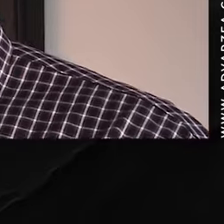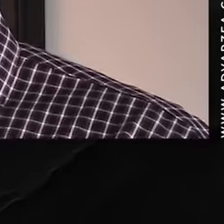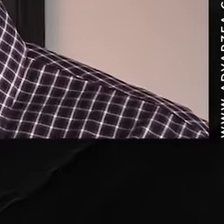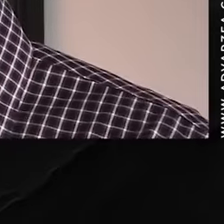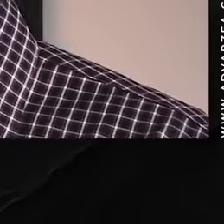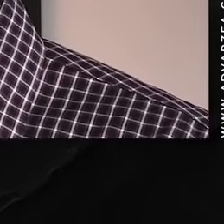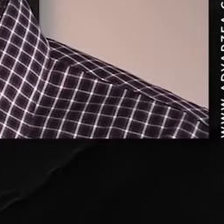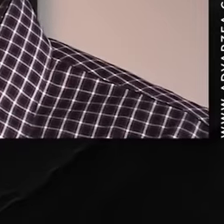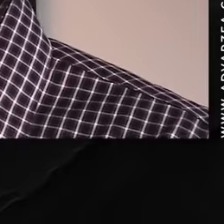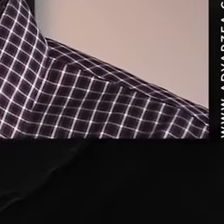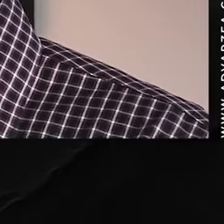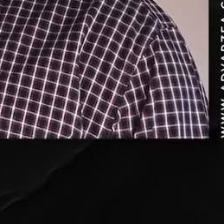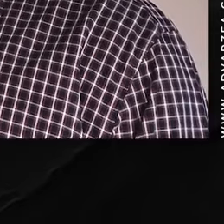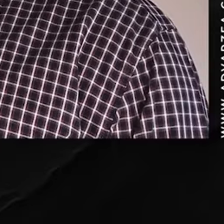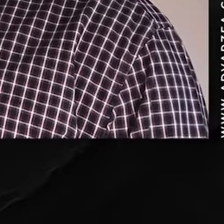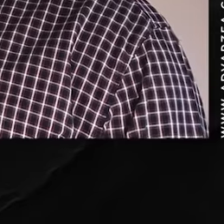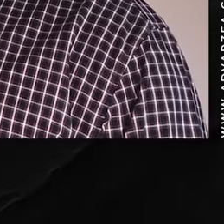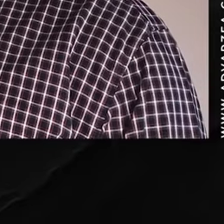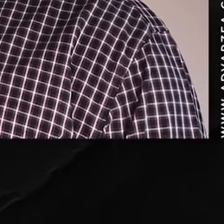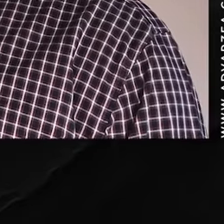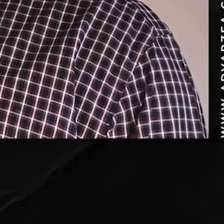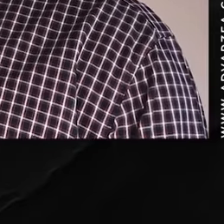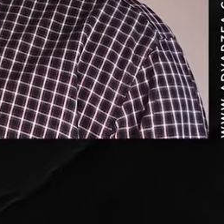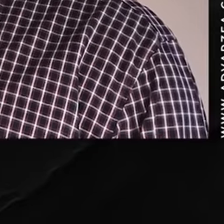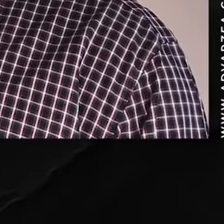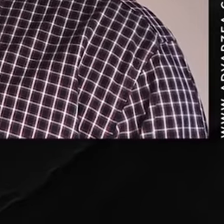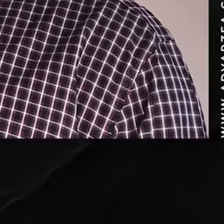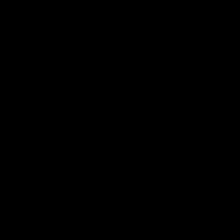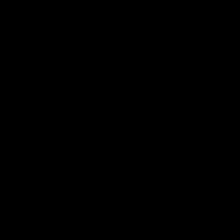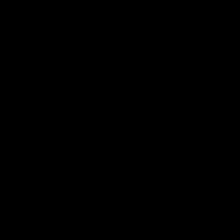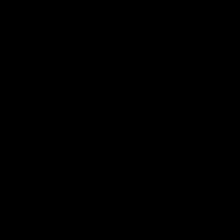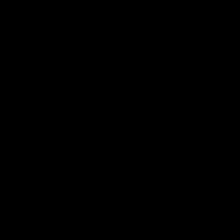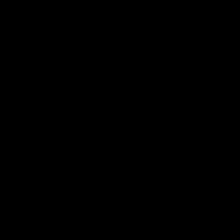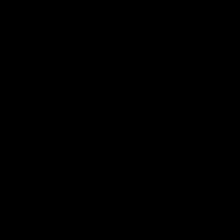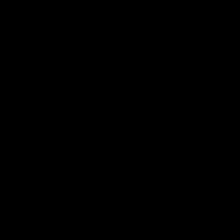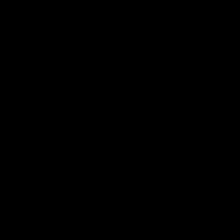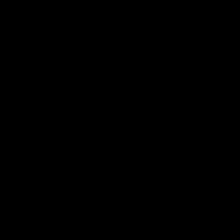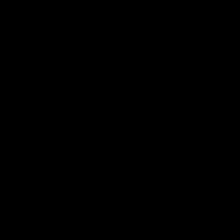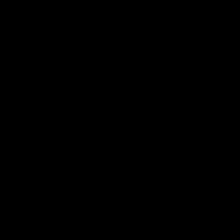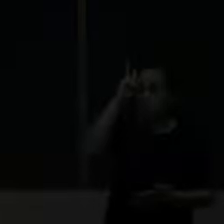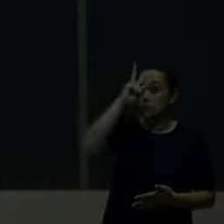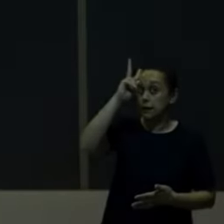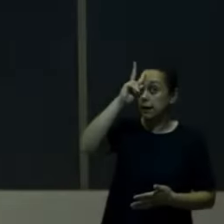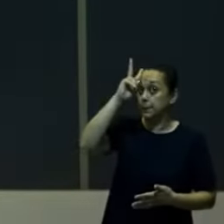Peço também que compartilhe esse vídeo. Um forte abraço e fique com a palavra.